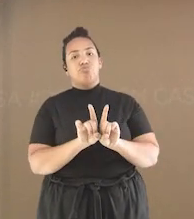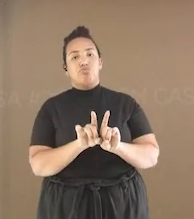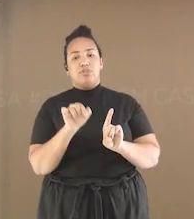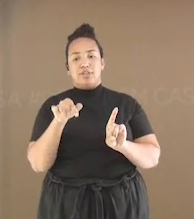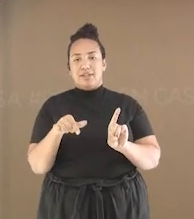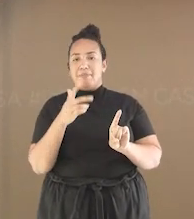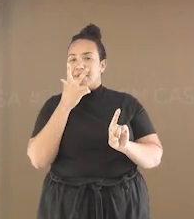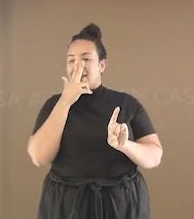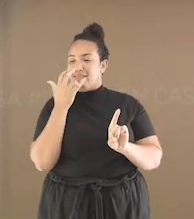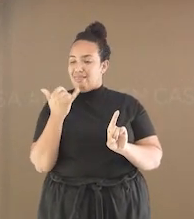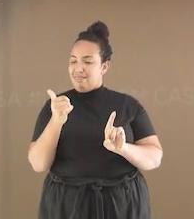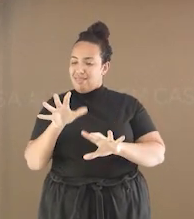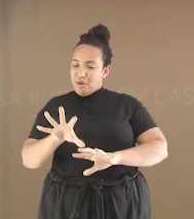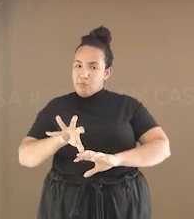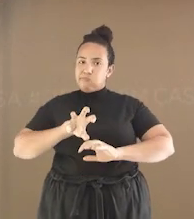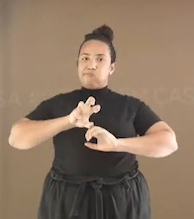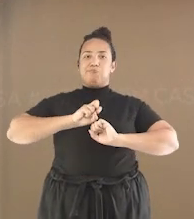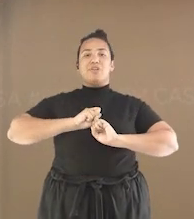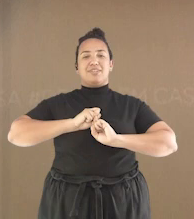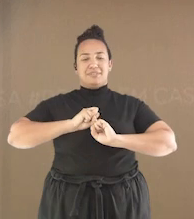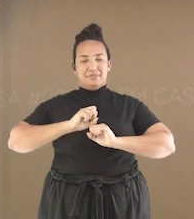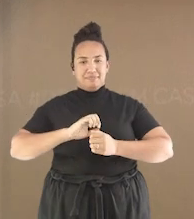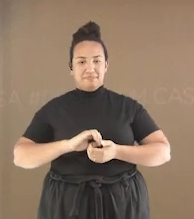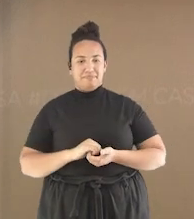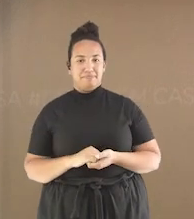que recarregam a sua energia.